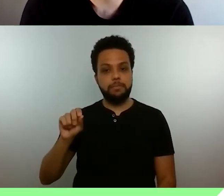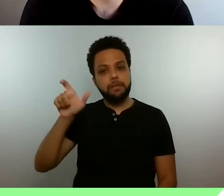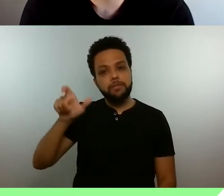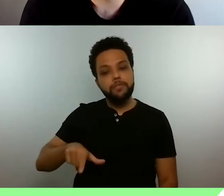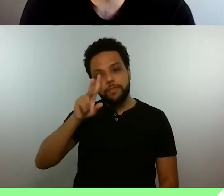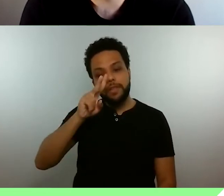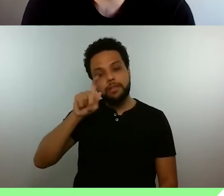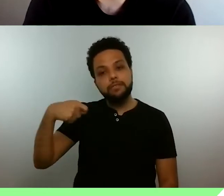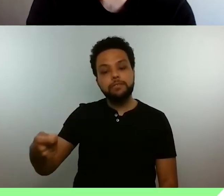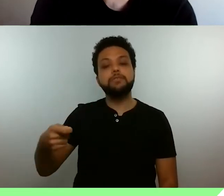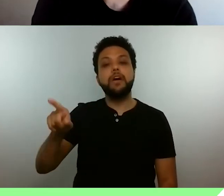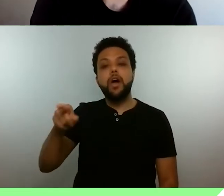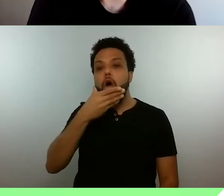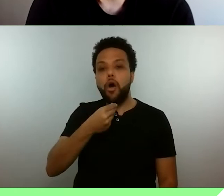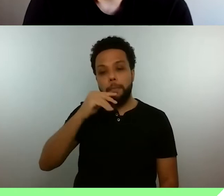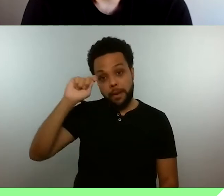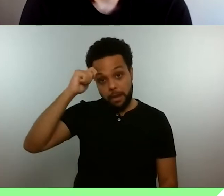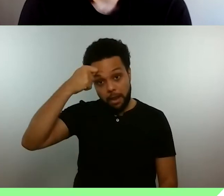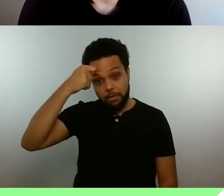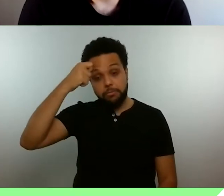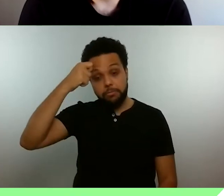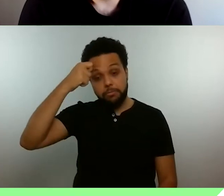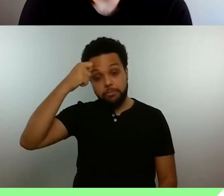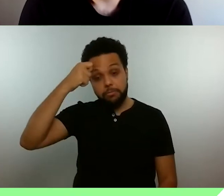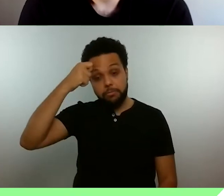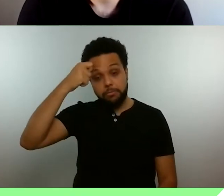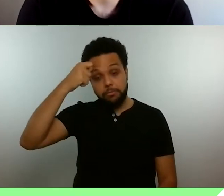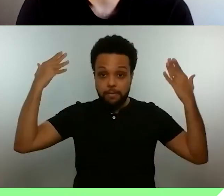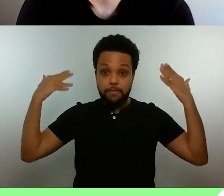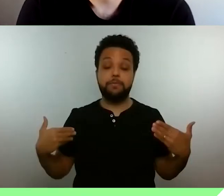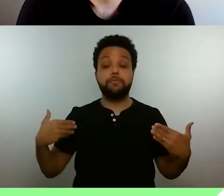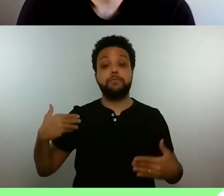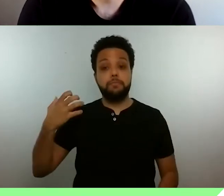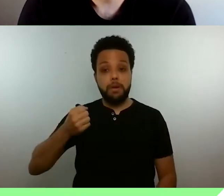branco, atrás dele. E ele tem barba também.